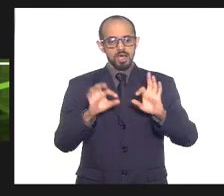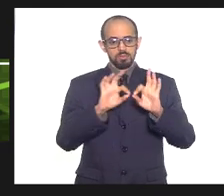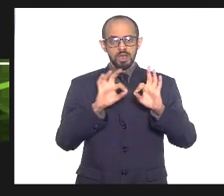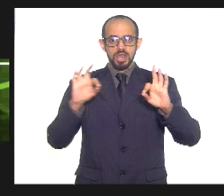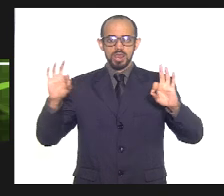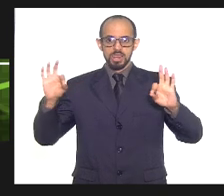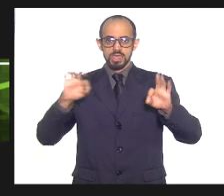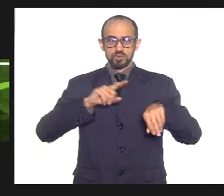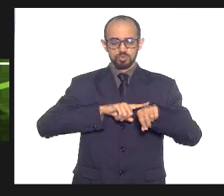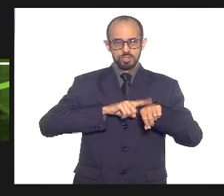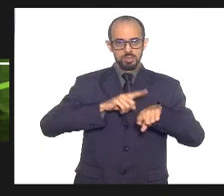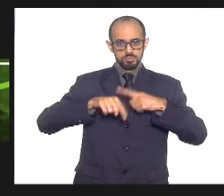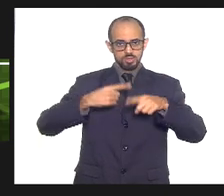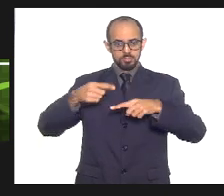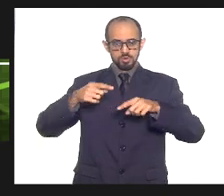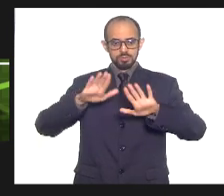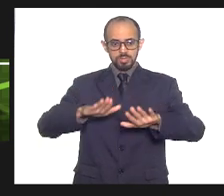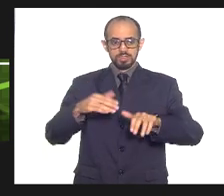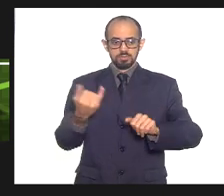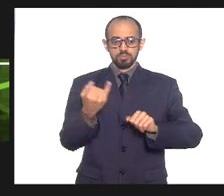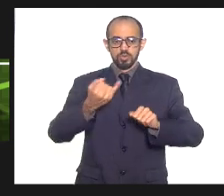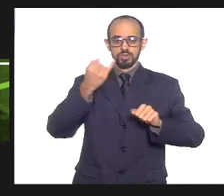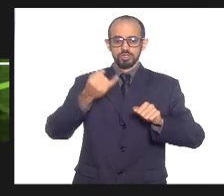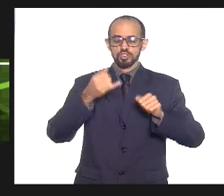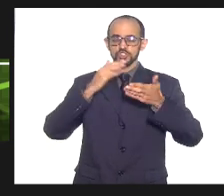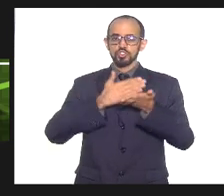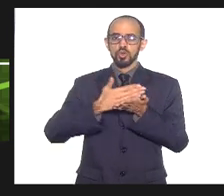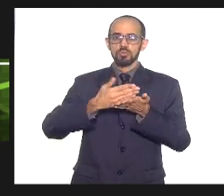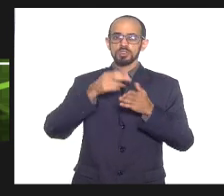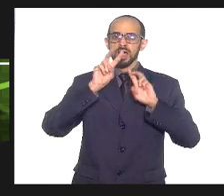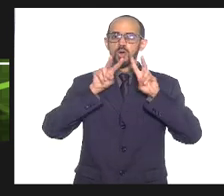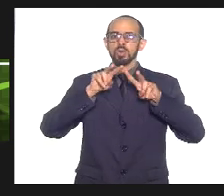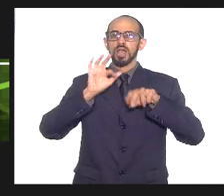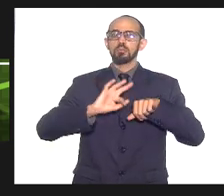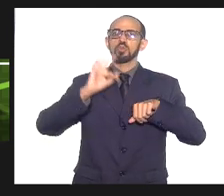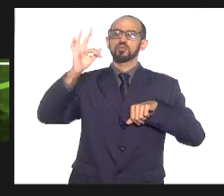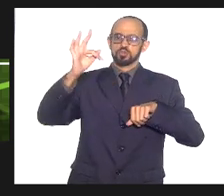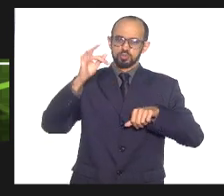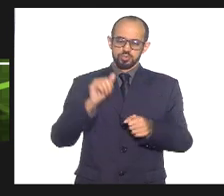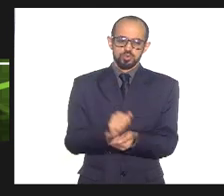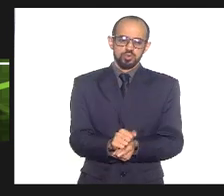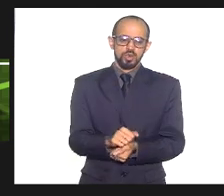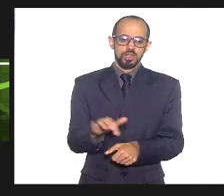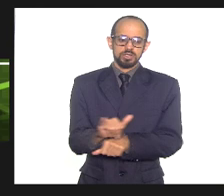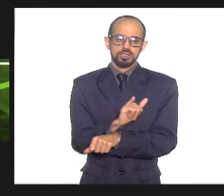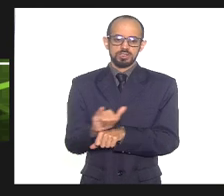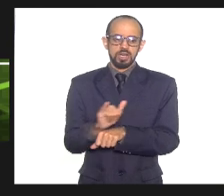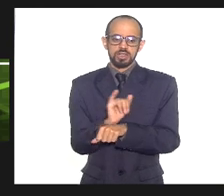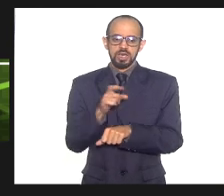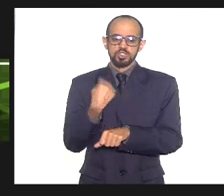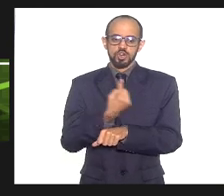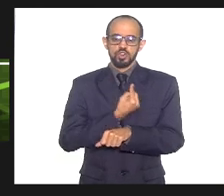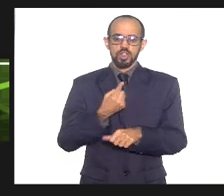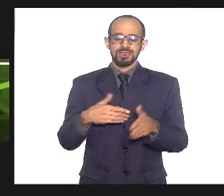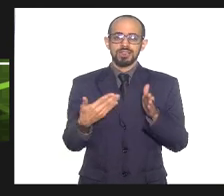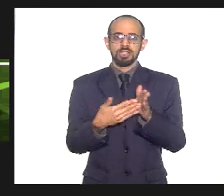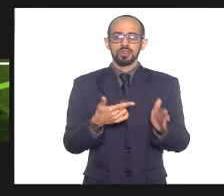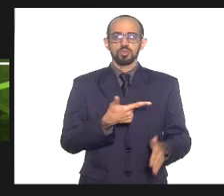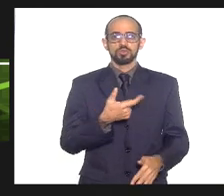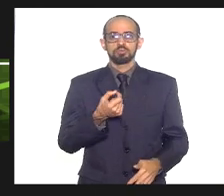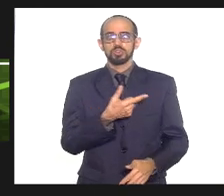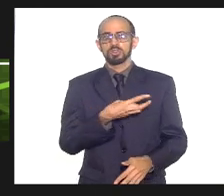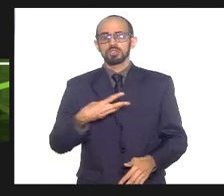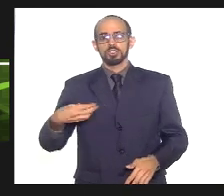anos atrás, mas vale a pena começar olhando para frente. Nossa estratégia aprovada e divulgada para o país até